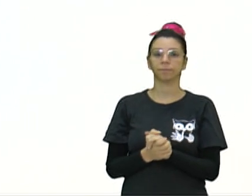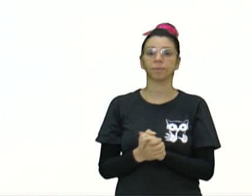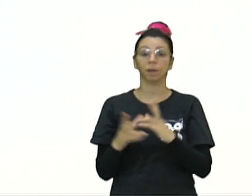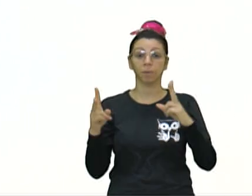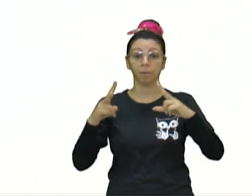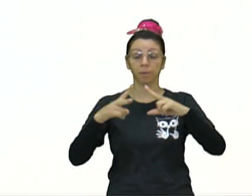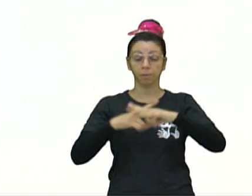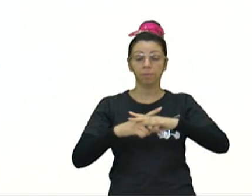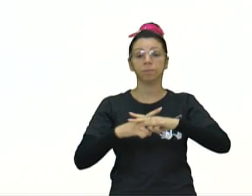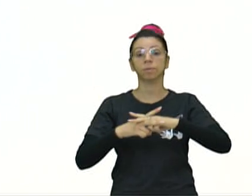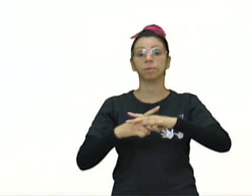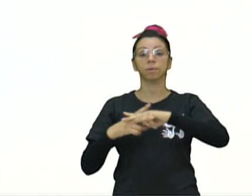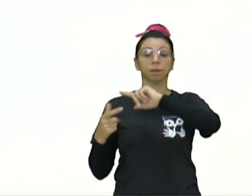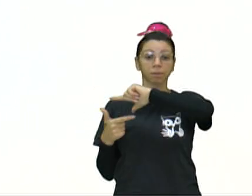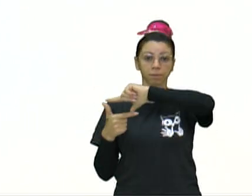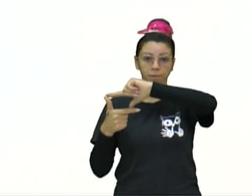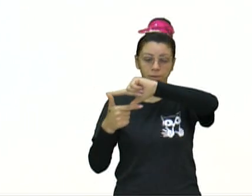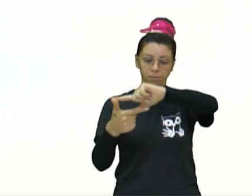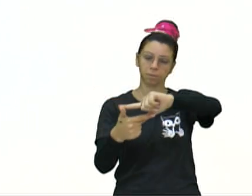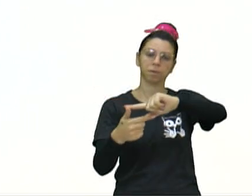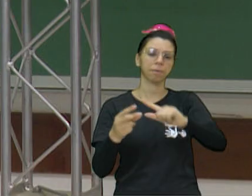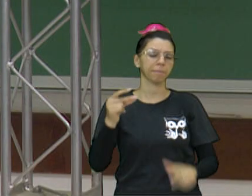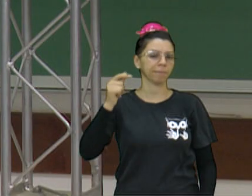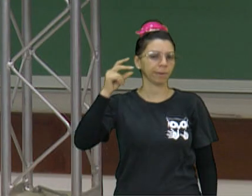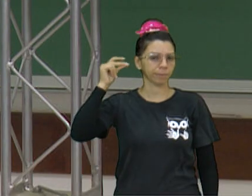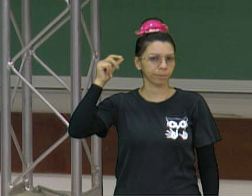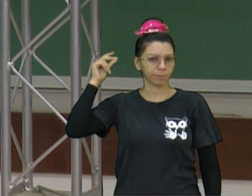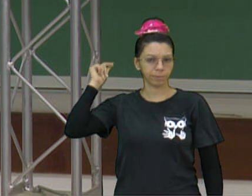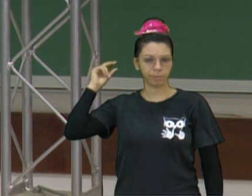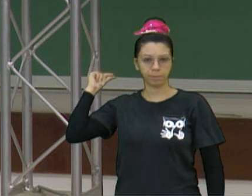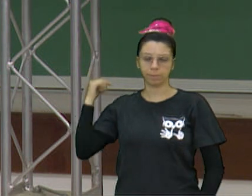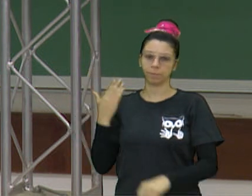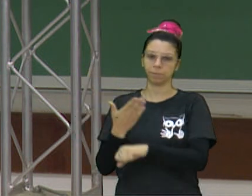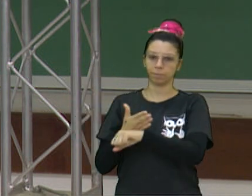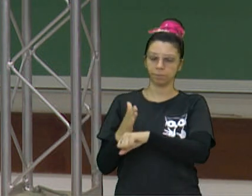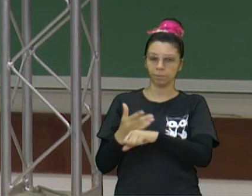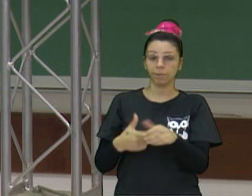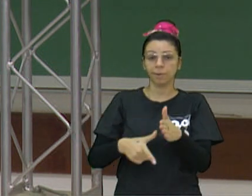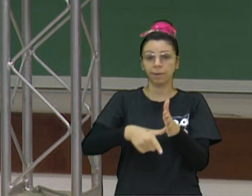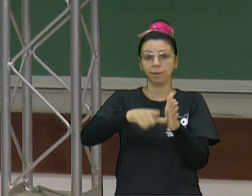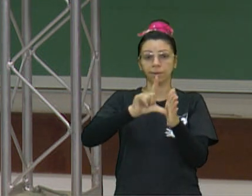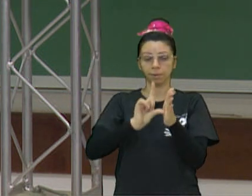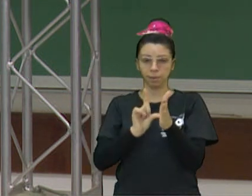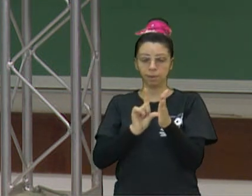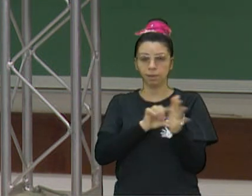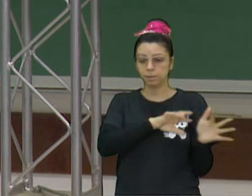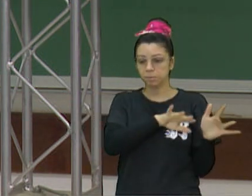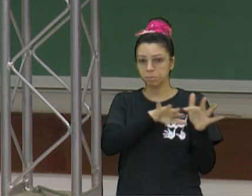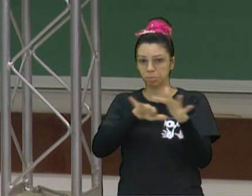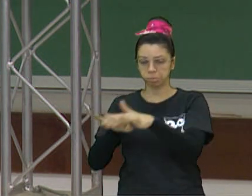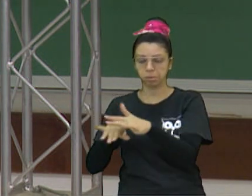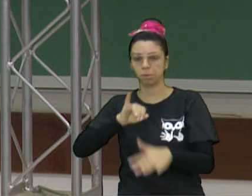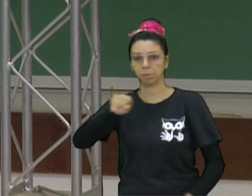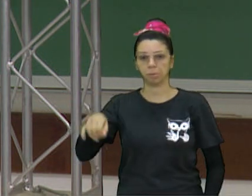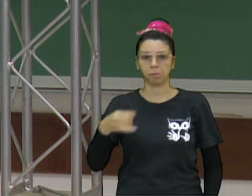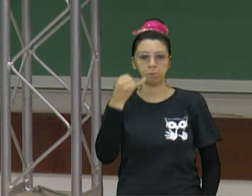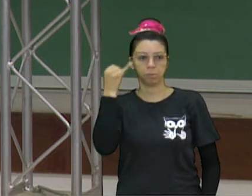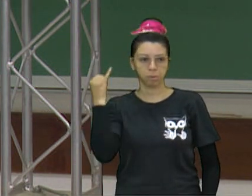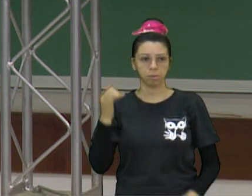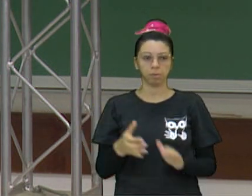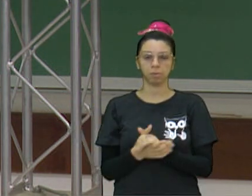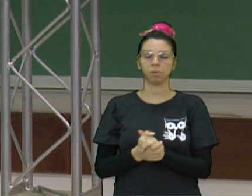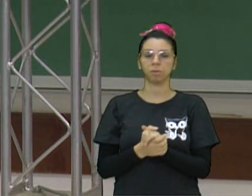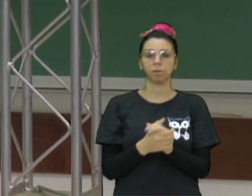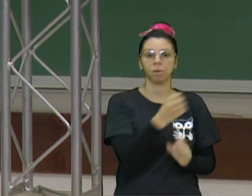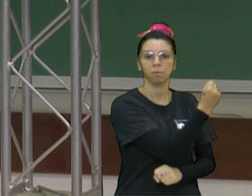marciais tradicionais coreanas, são as mais antigas lá, que eram praticadas antes da invasão japonesa, né, era o quê? O